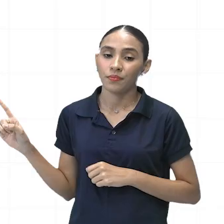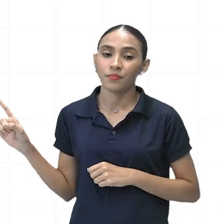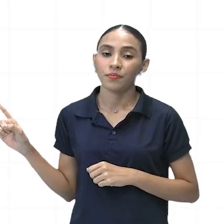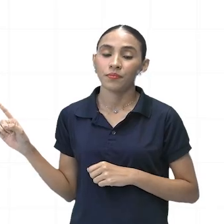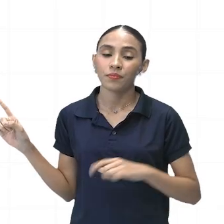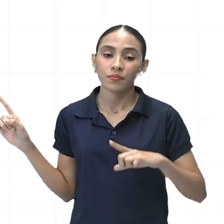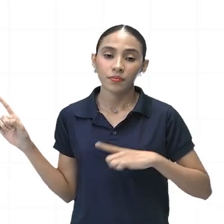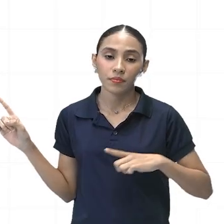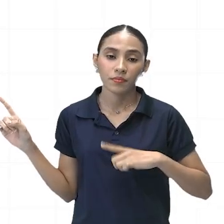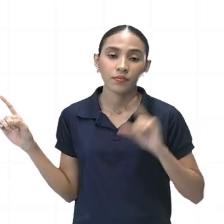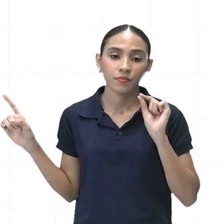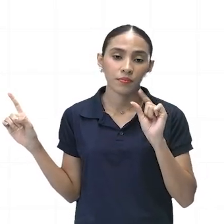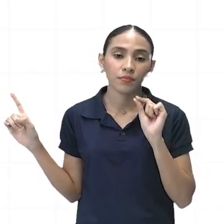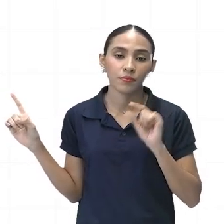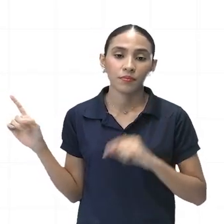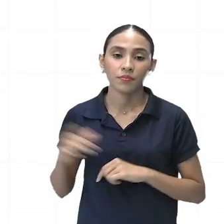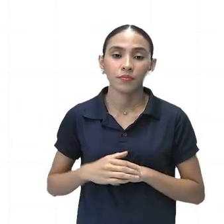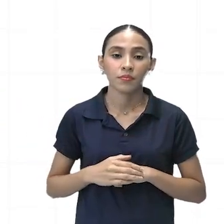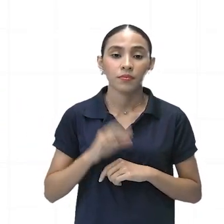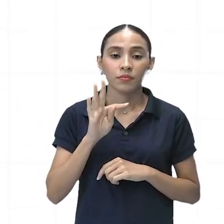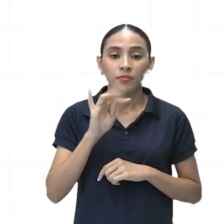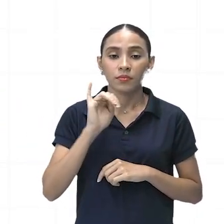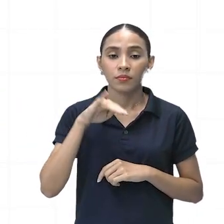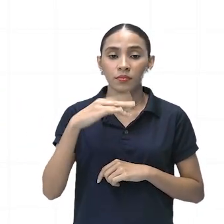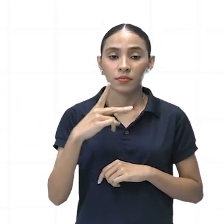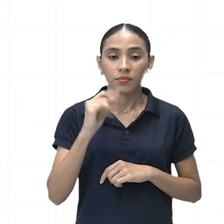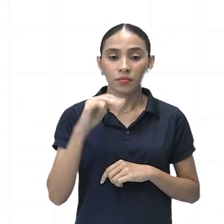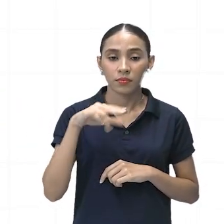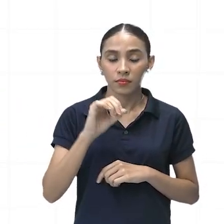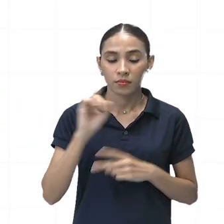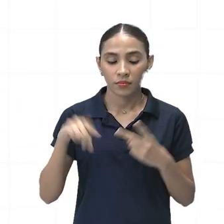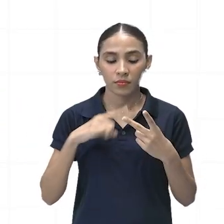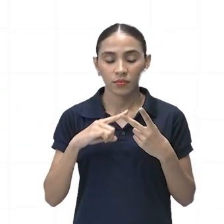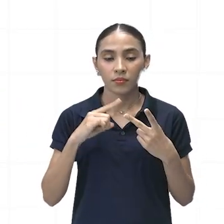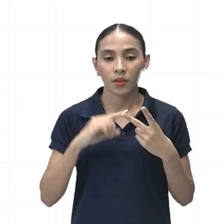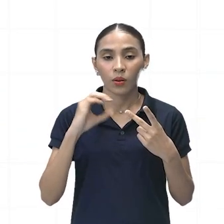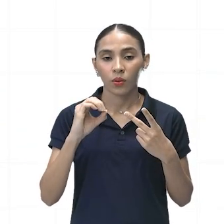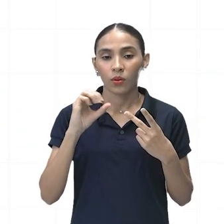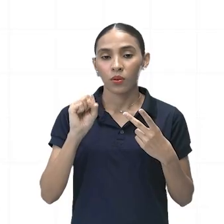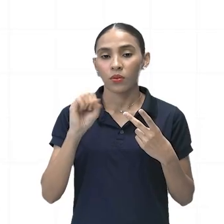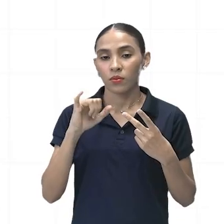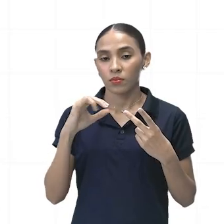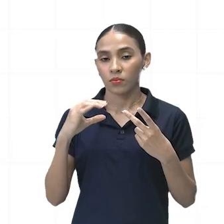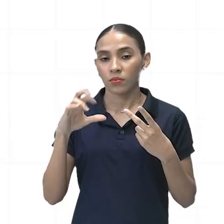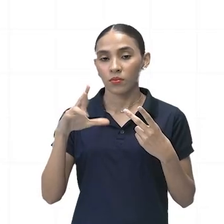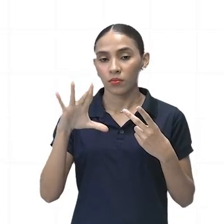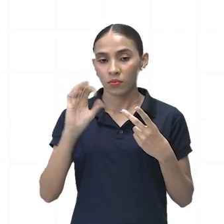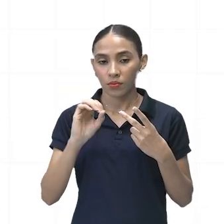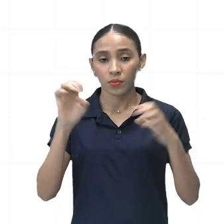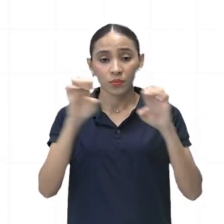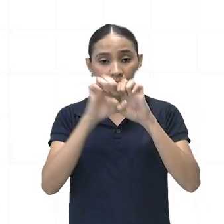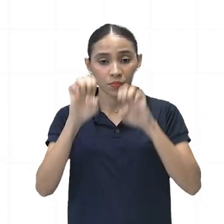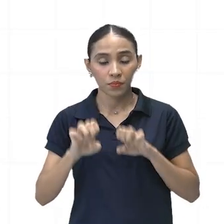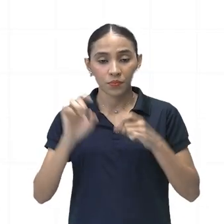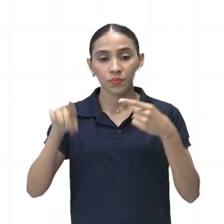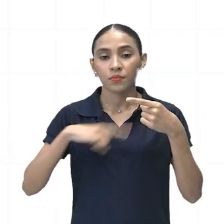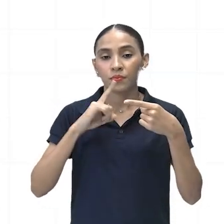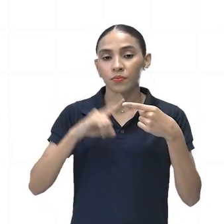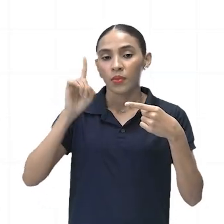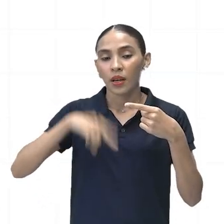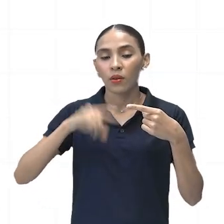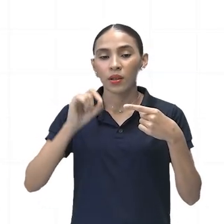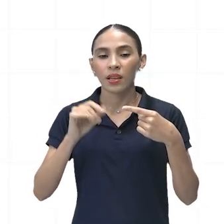nós temos o tímpano, os ossículos, que fazem parte, então, dessa estrutura. O tímpano é